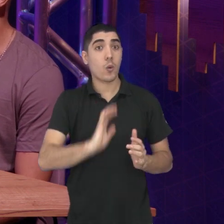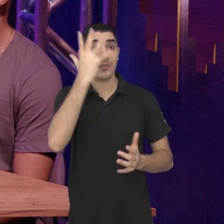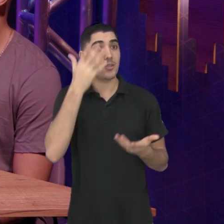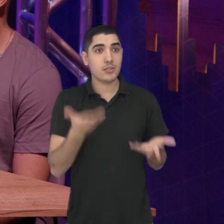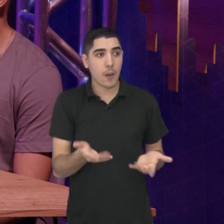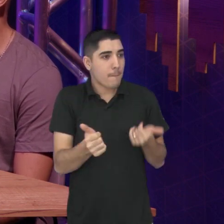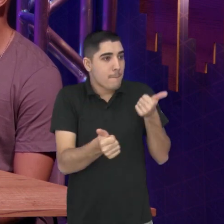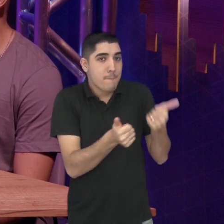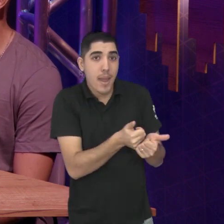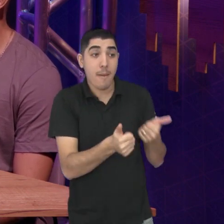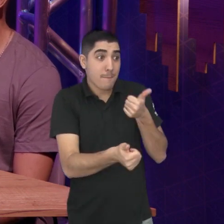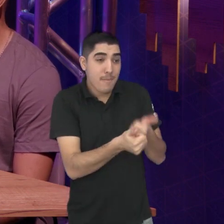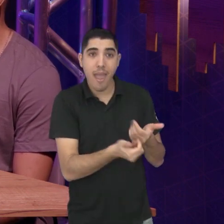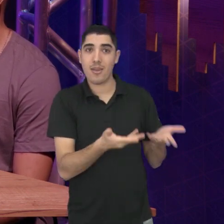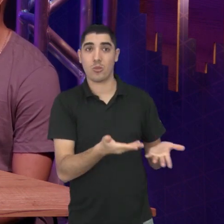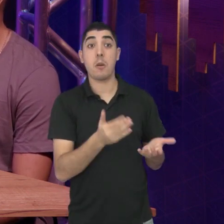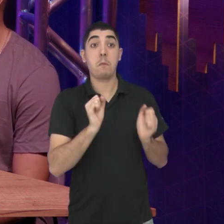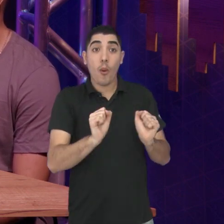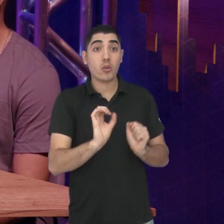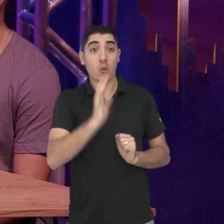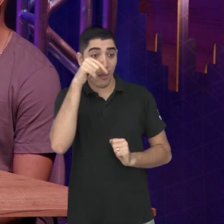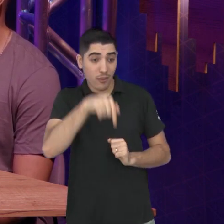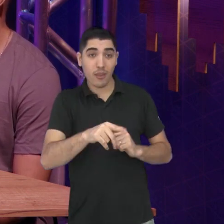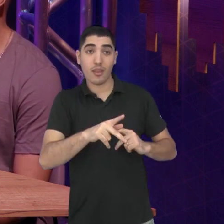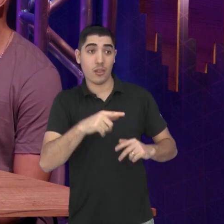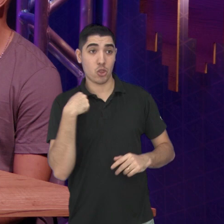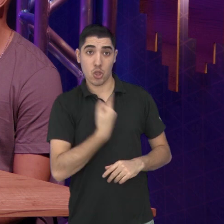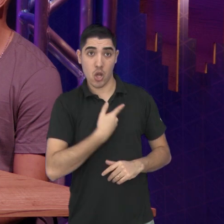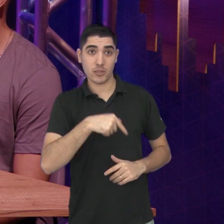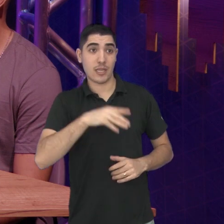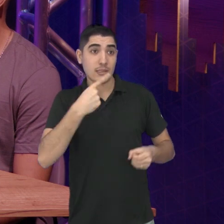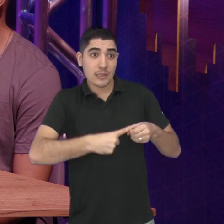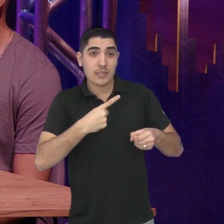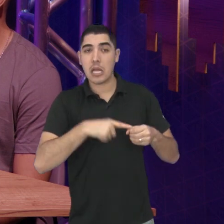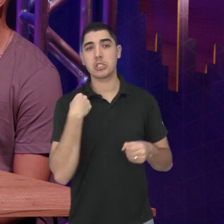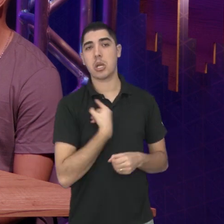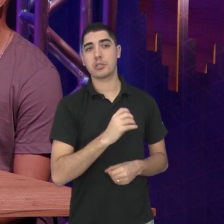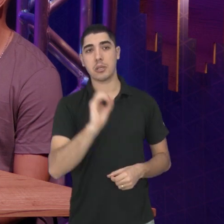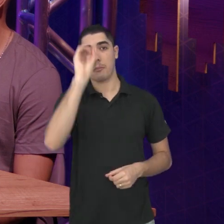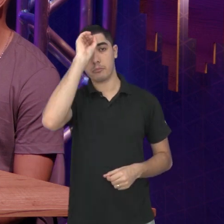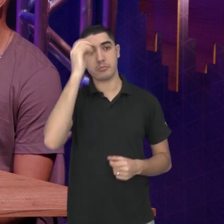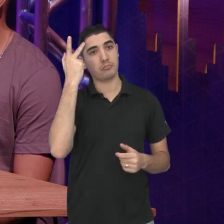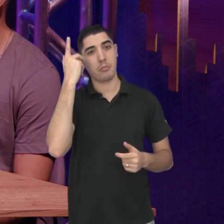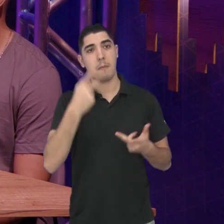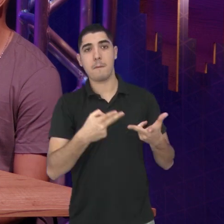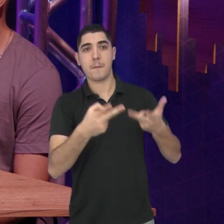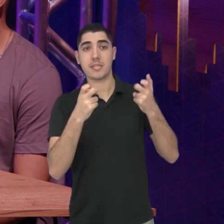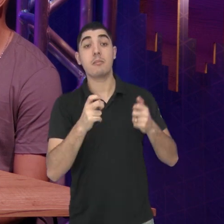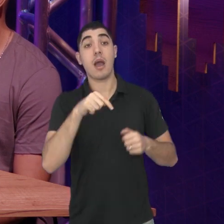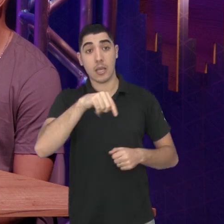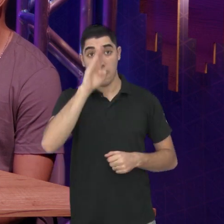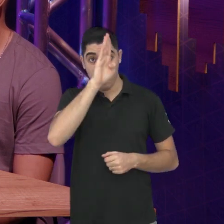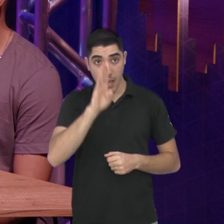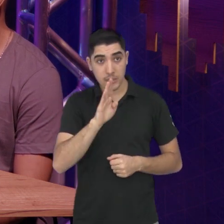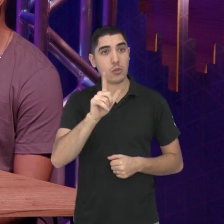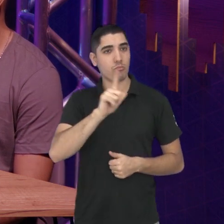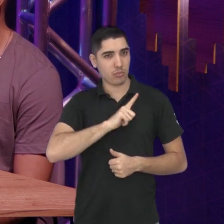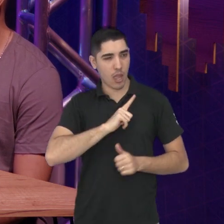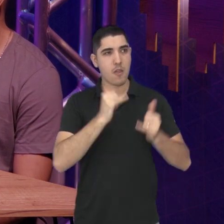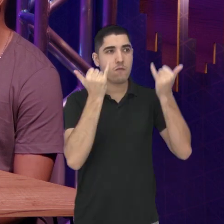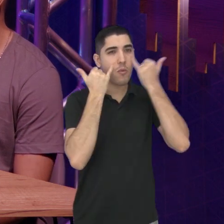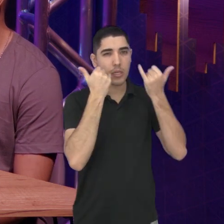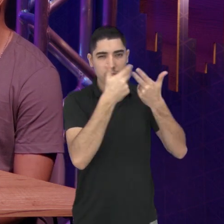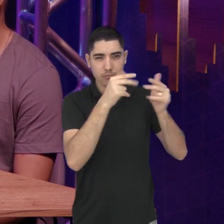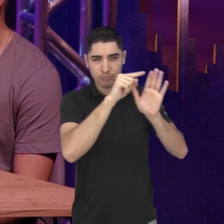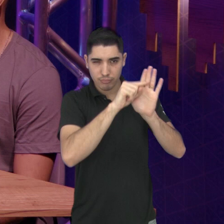nossa cidade e muitas vezes a gente não sabe, né? Então a gente tem os dados do Brasil e a gente também tem os dados aqui da nossa região, aqui